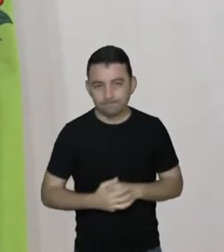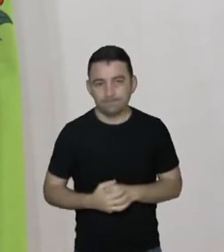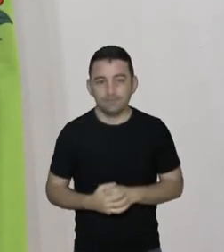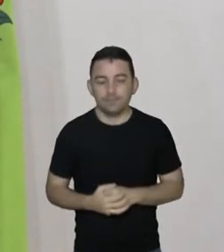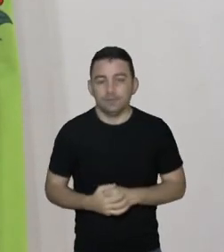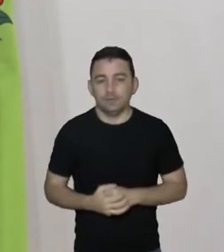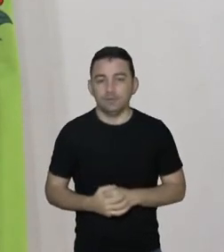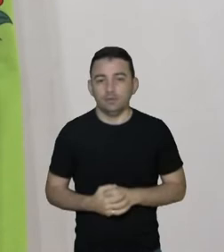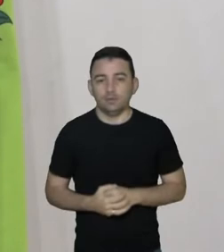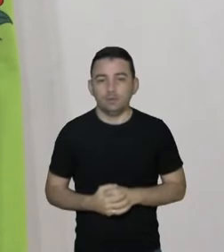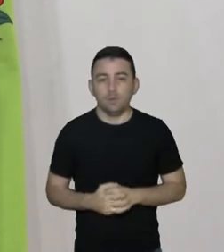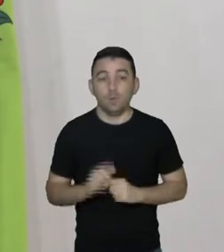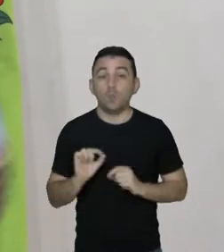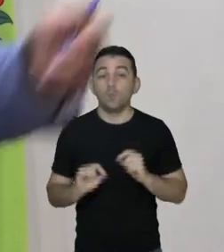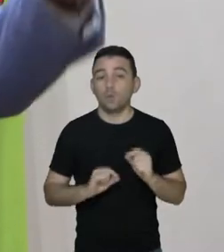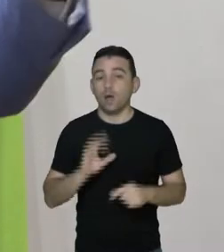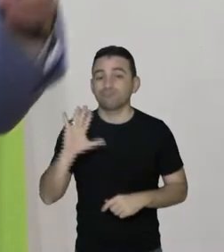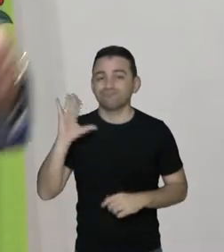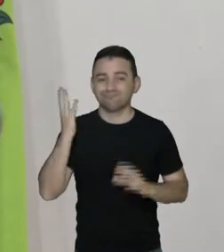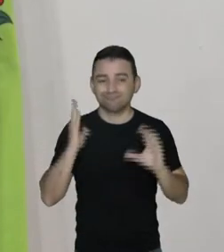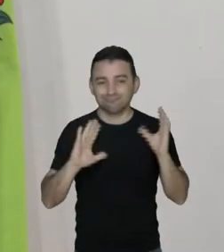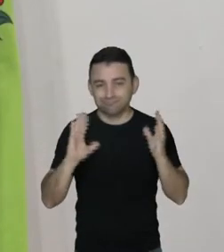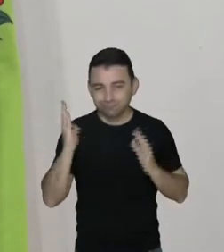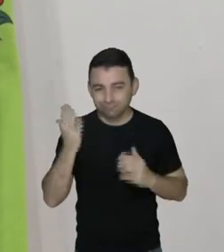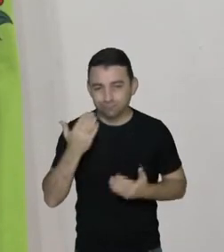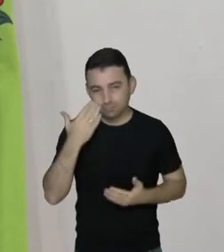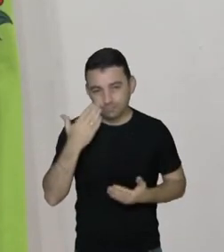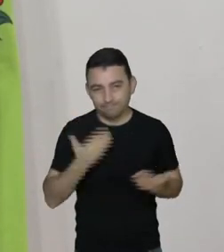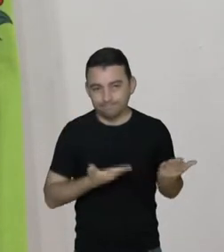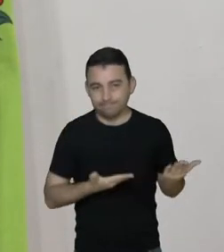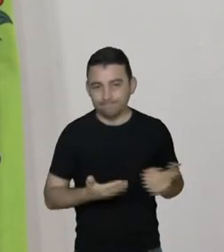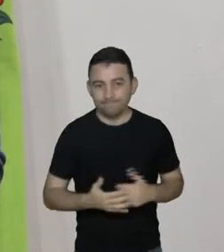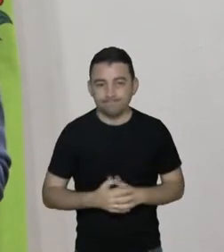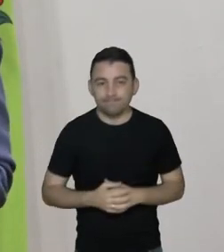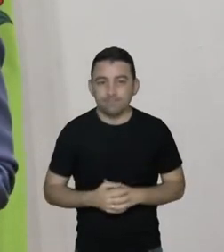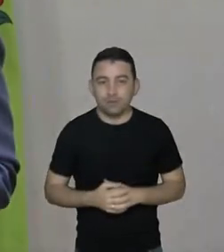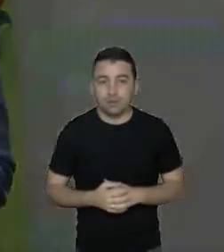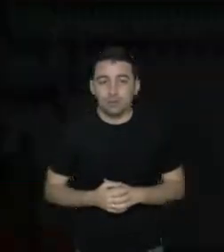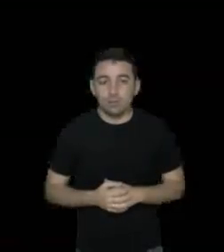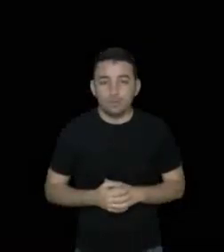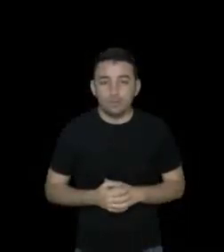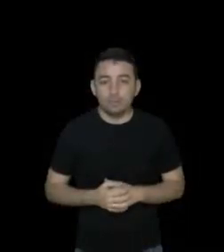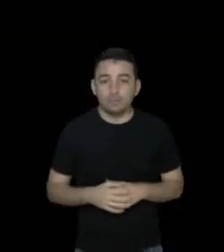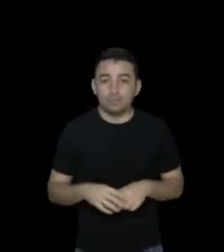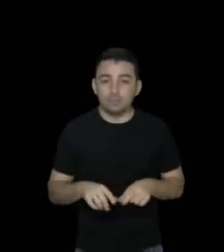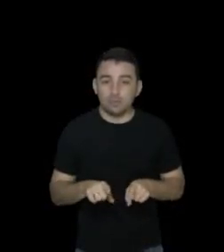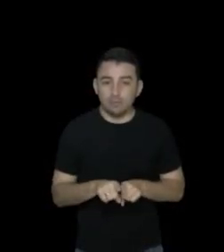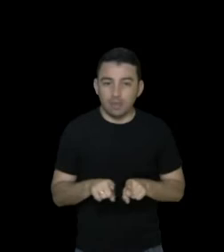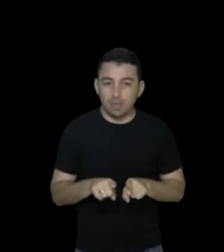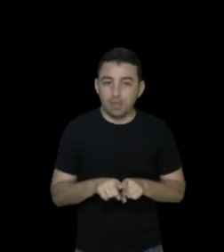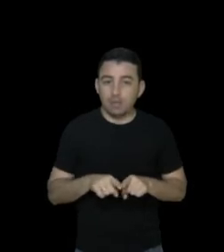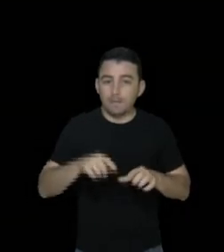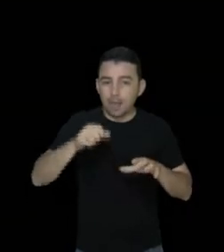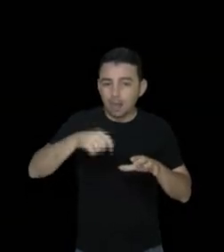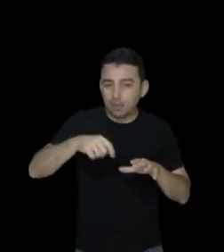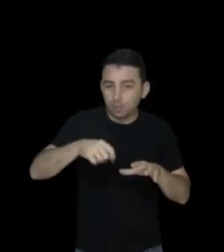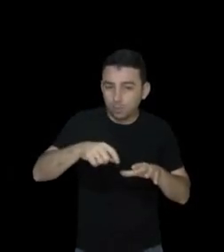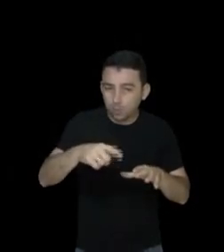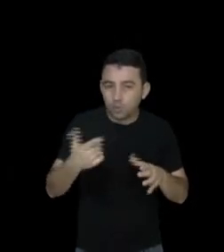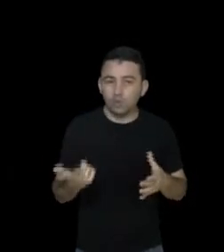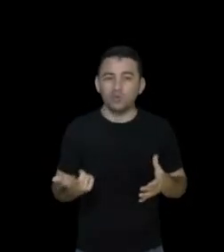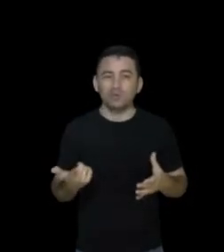pouco do que foi a situação, inclusive de quem plantou, dos hortifrutigranjeiros, que também